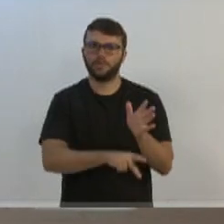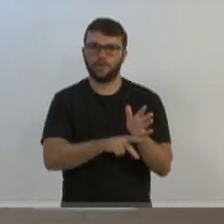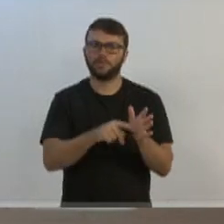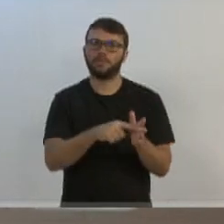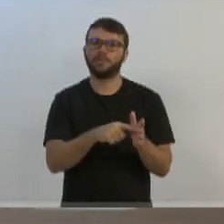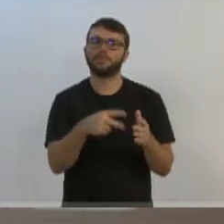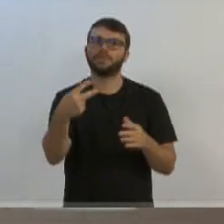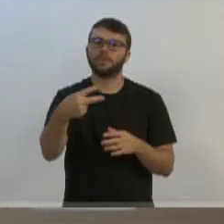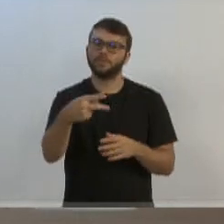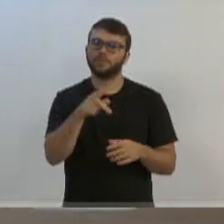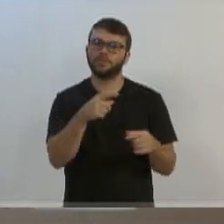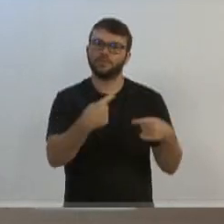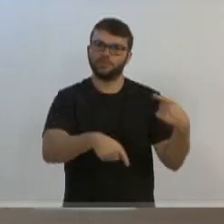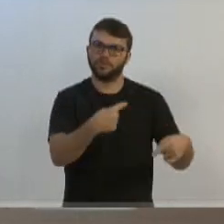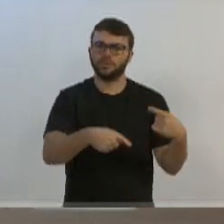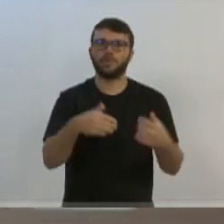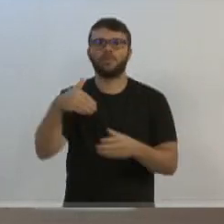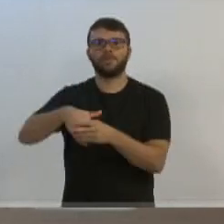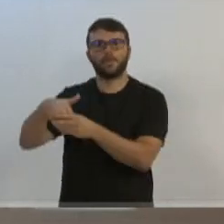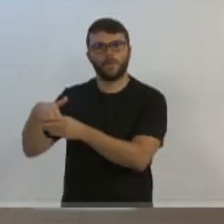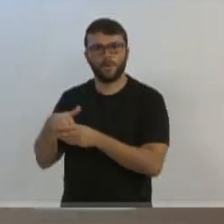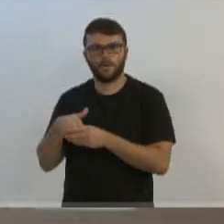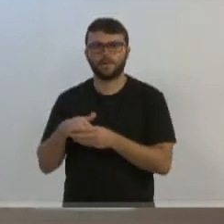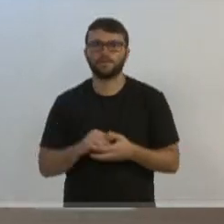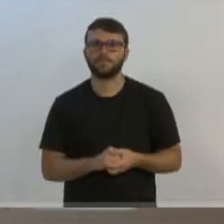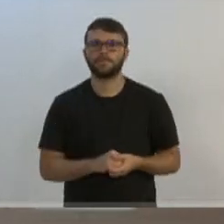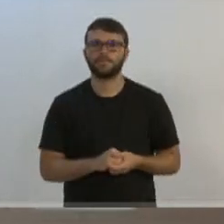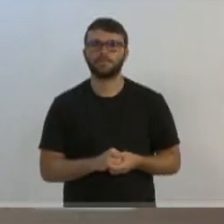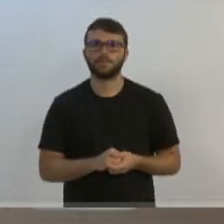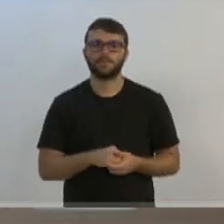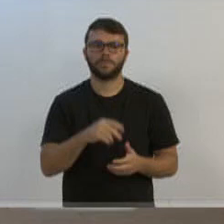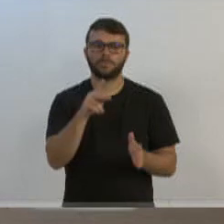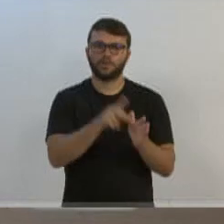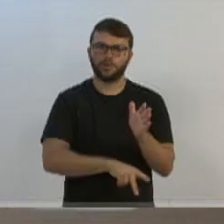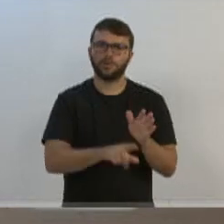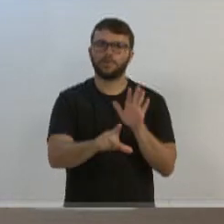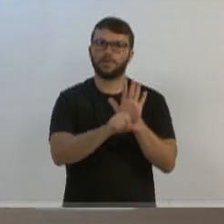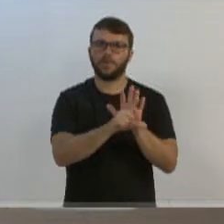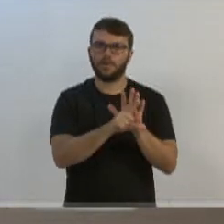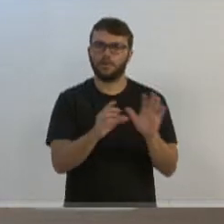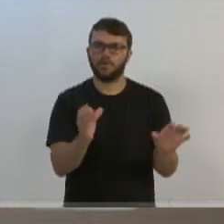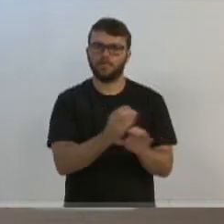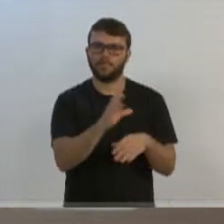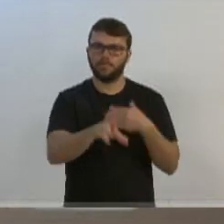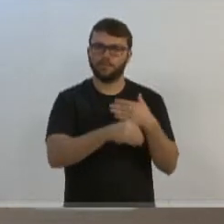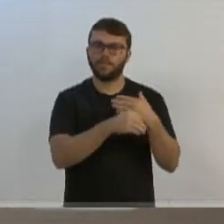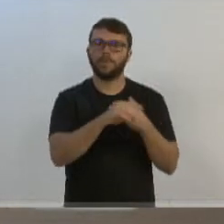segunda discussão e votação. Projeto de Lei Complementar número